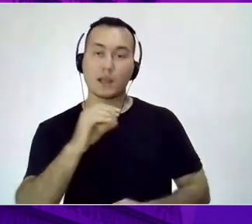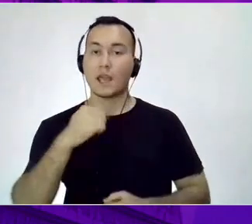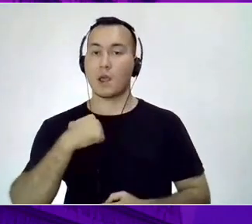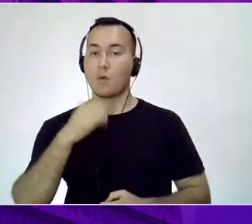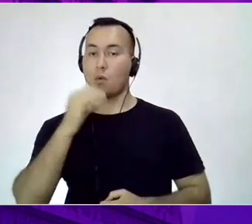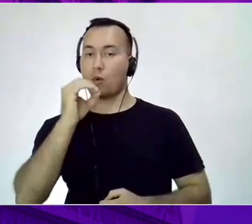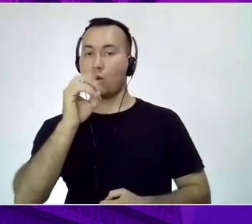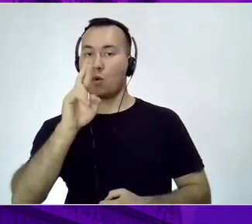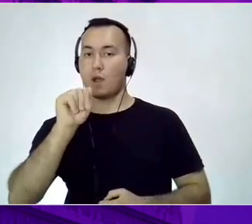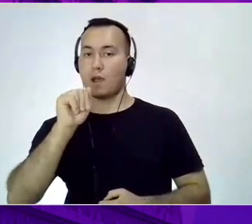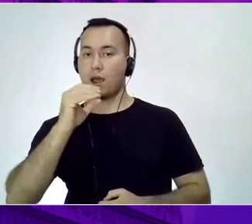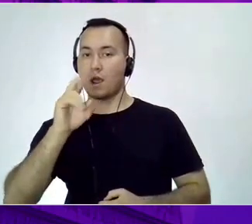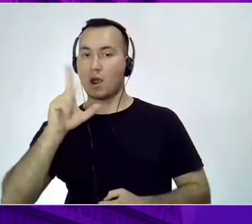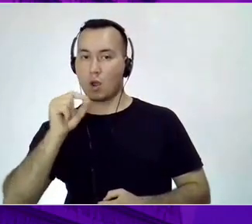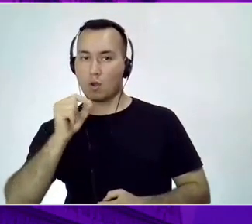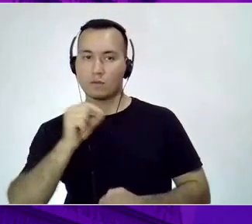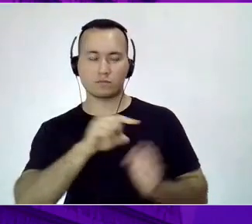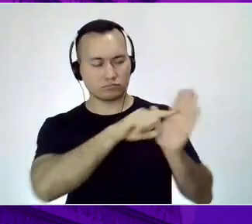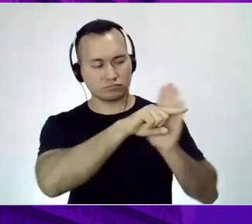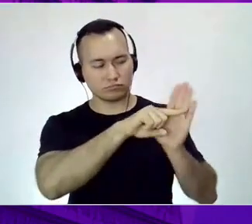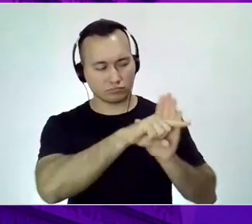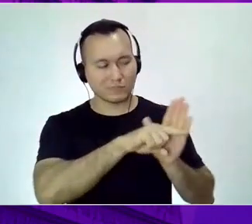que eu escalo isso?